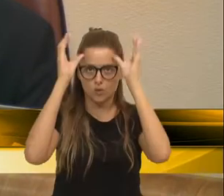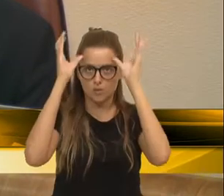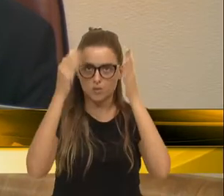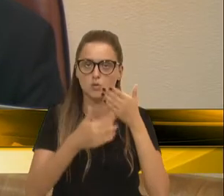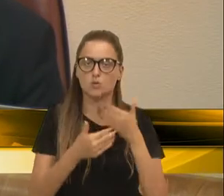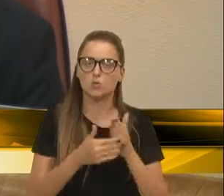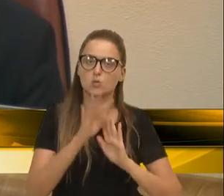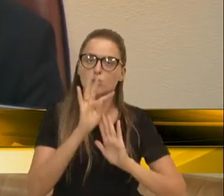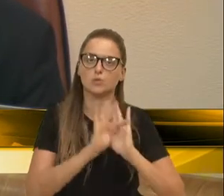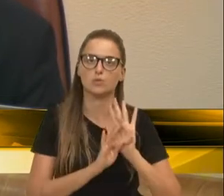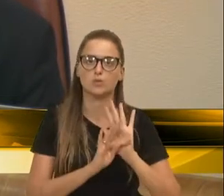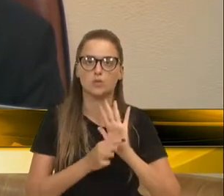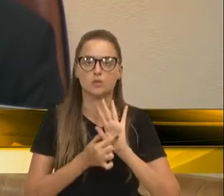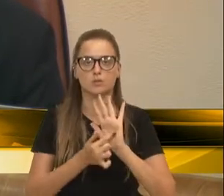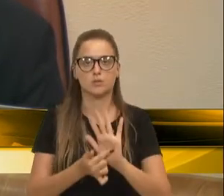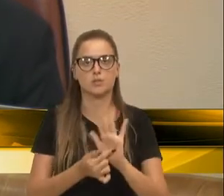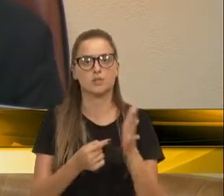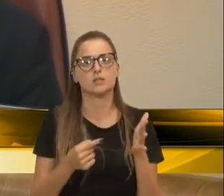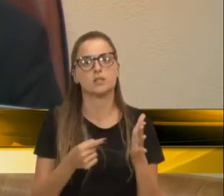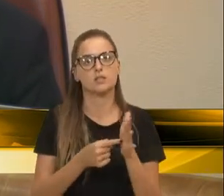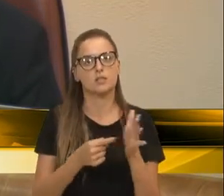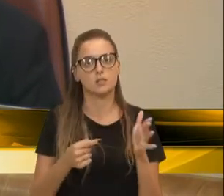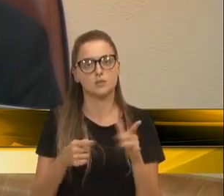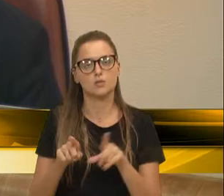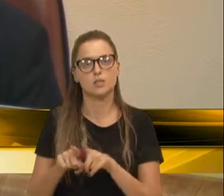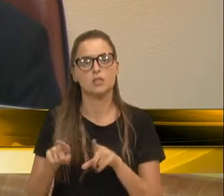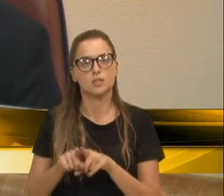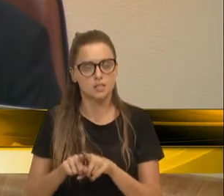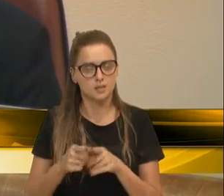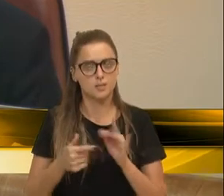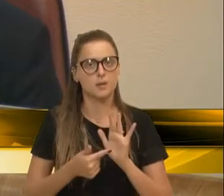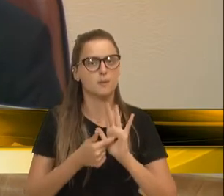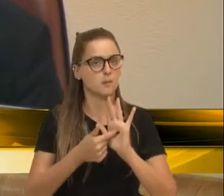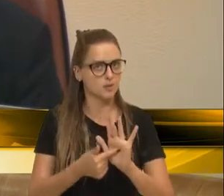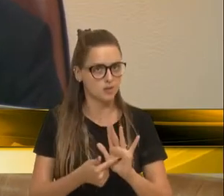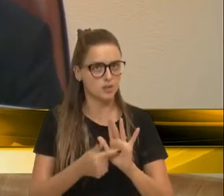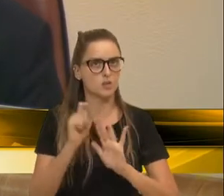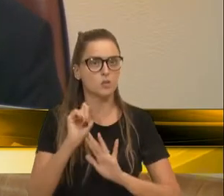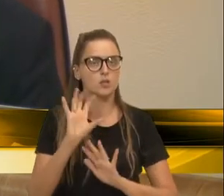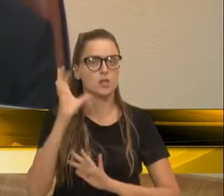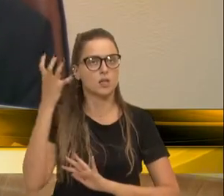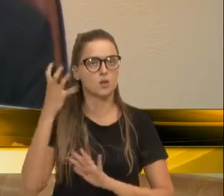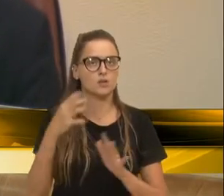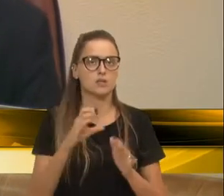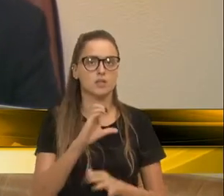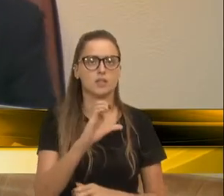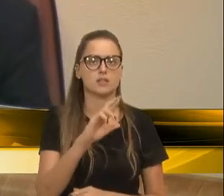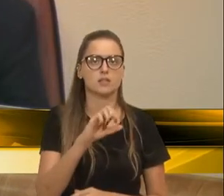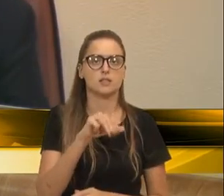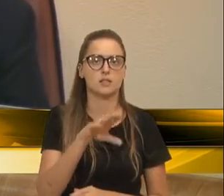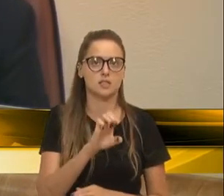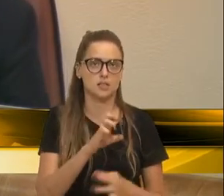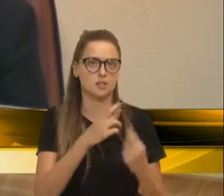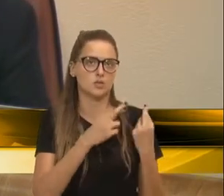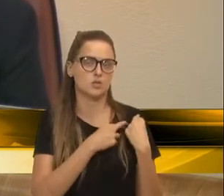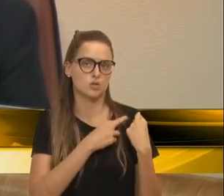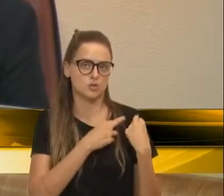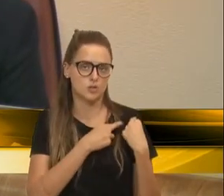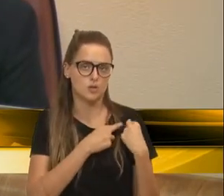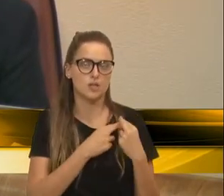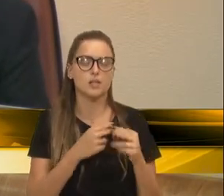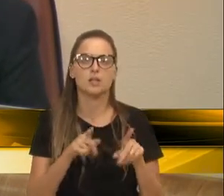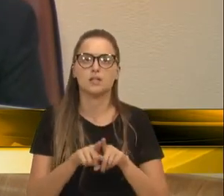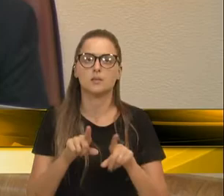matéria vinculada na denúncia, inclusive ventilando a possível ocorrência de crime de responsabilidade e de atos